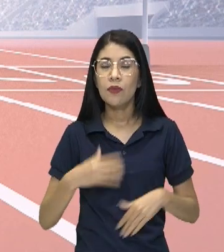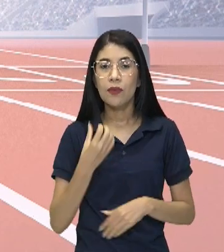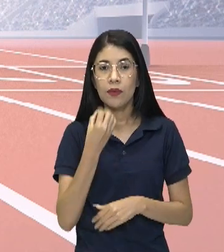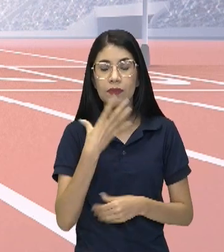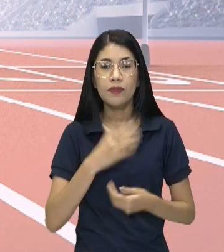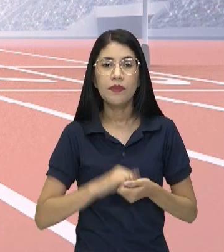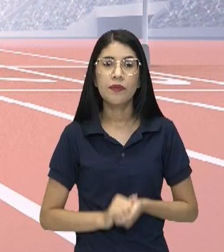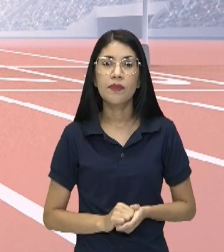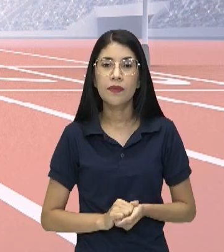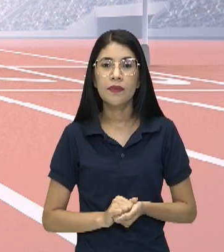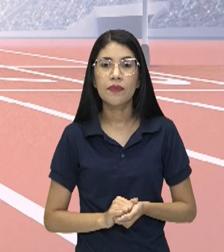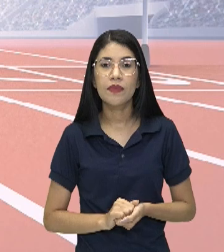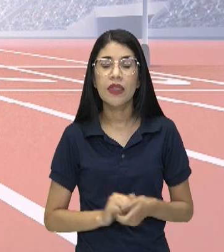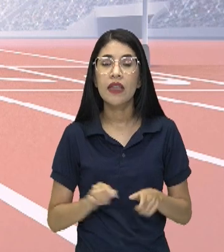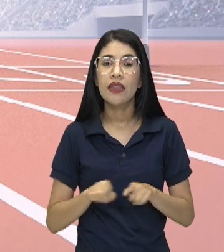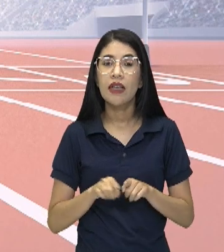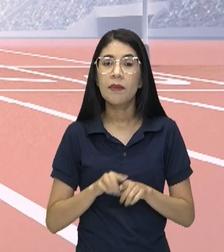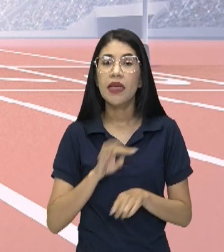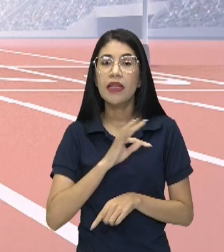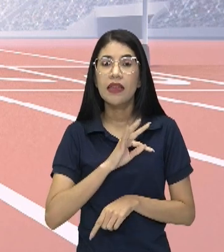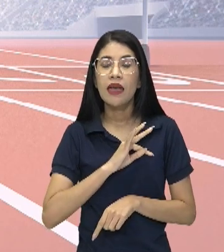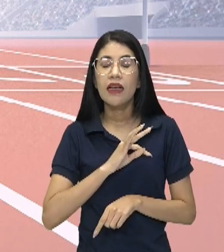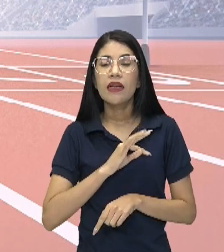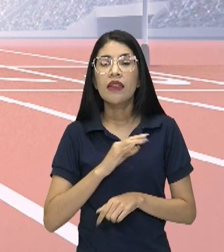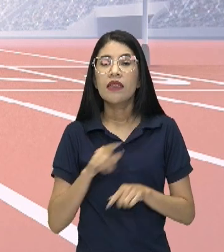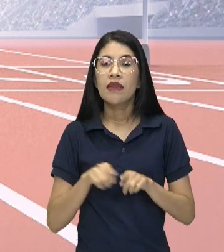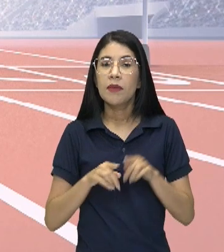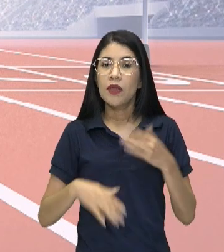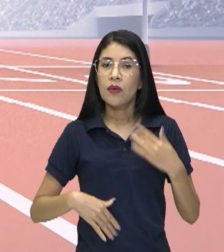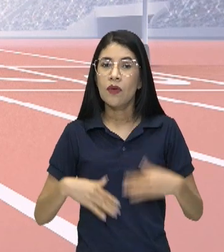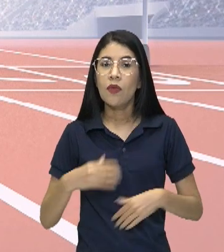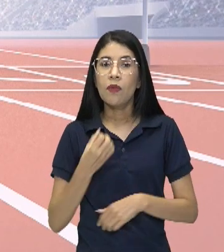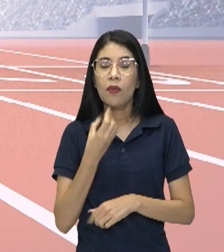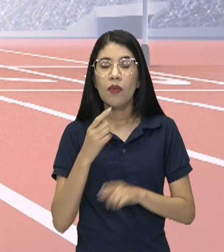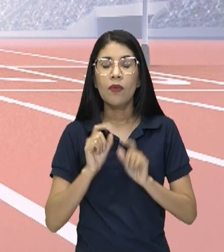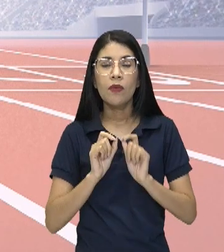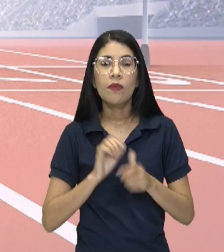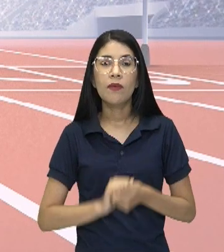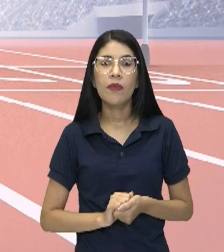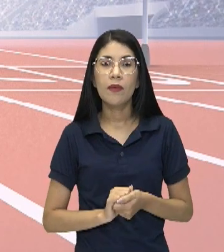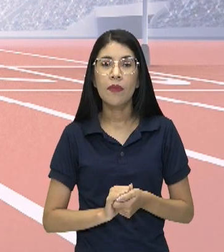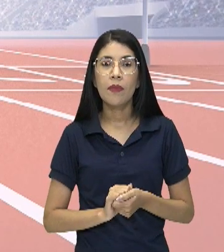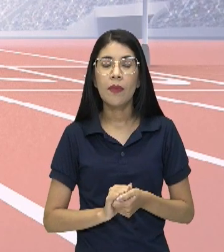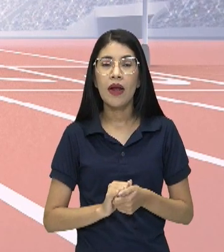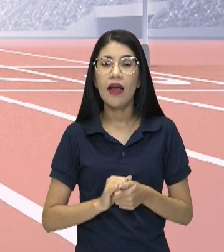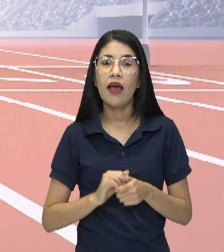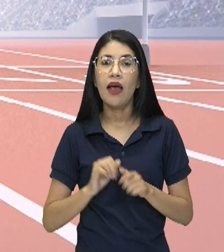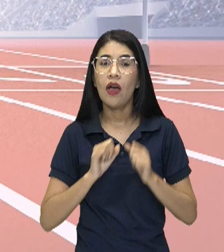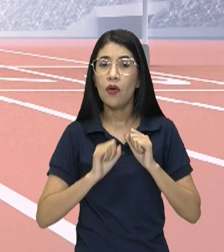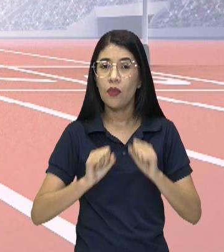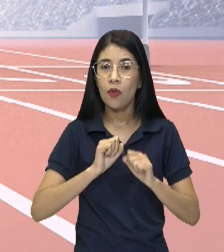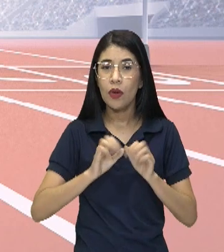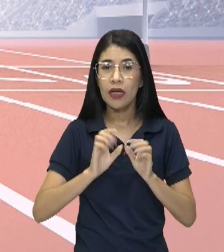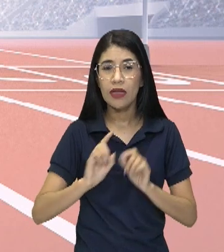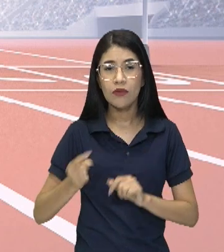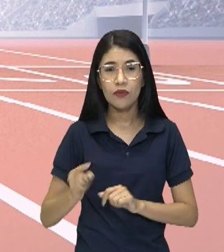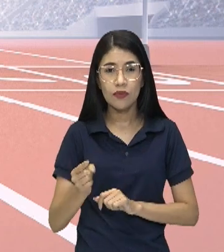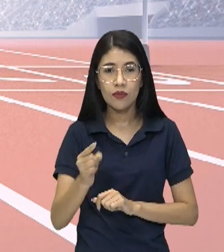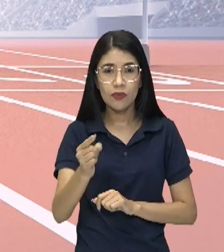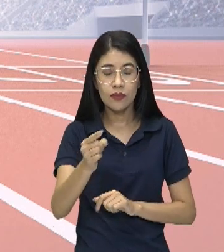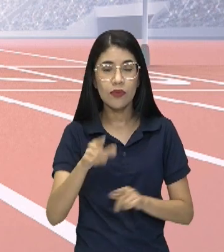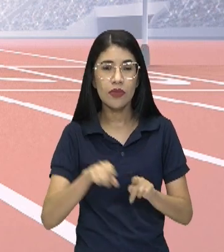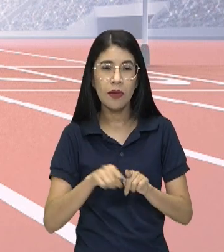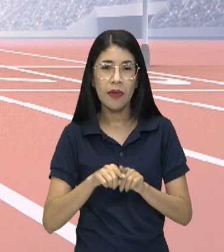Assim também como muita técnica e condicionamento são necessários para a maratona. É a corrida mais longa do atletismo.